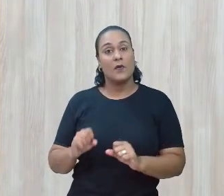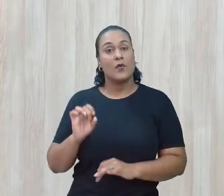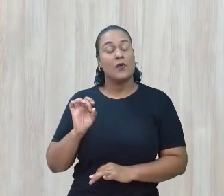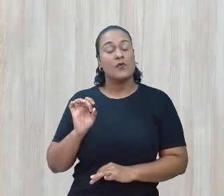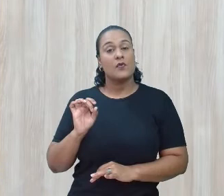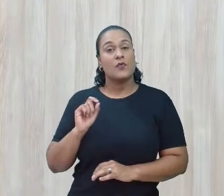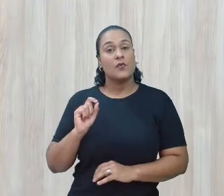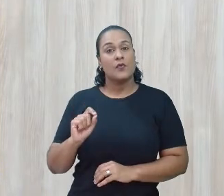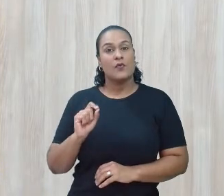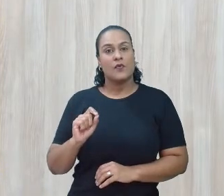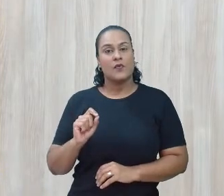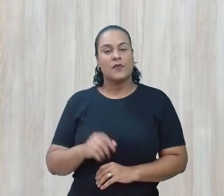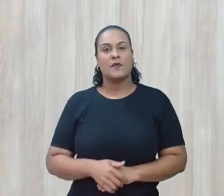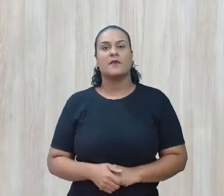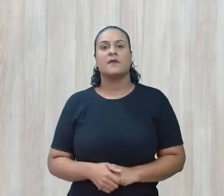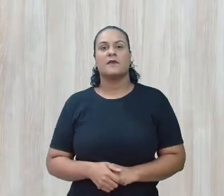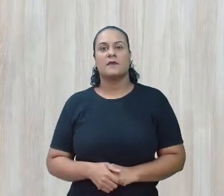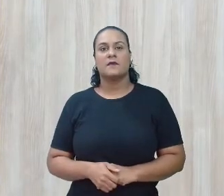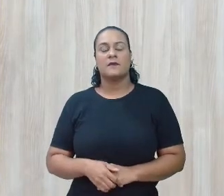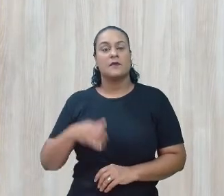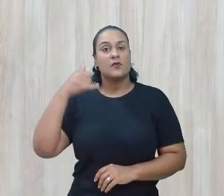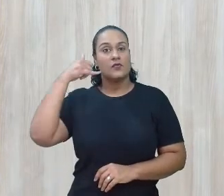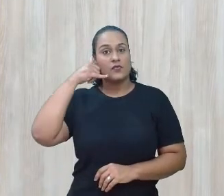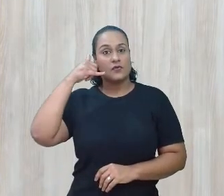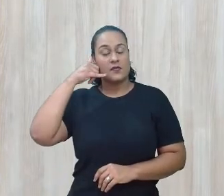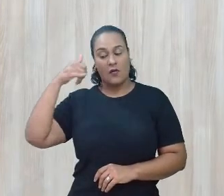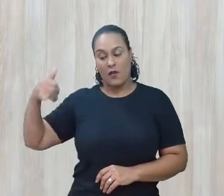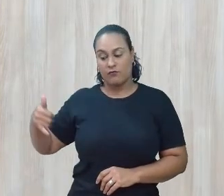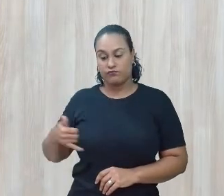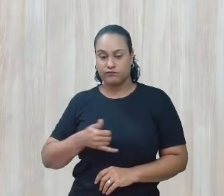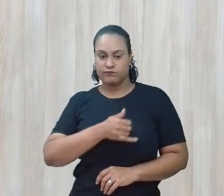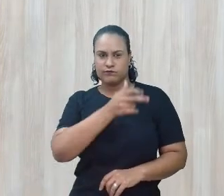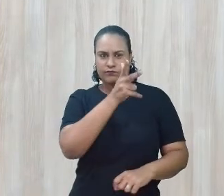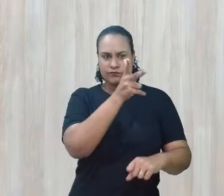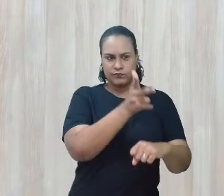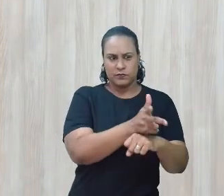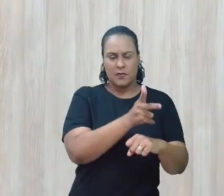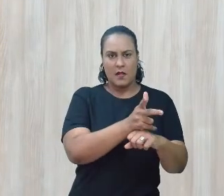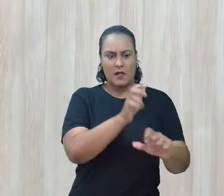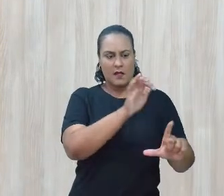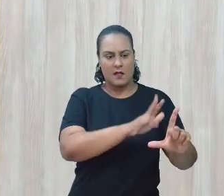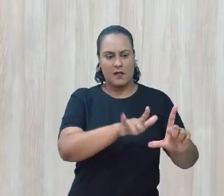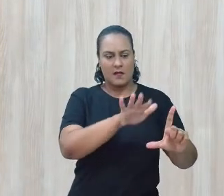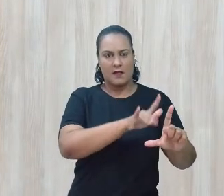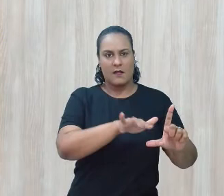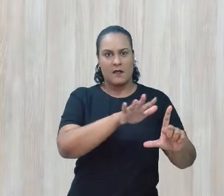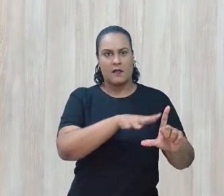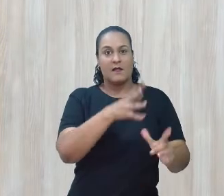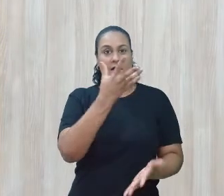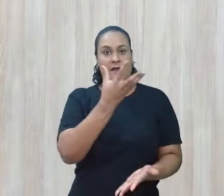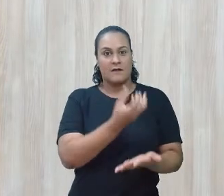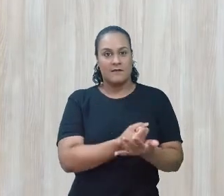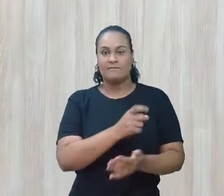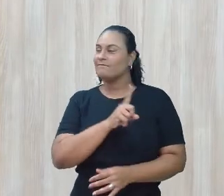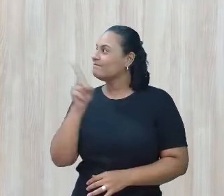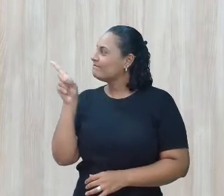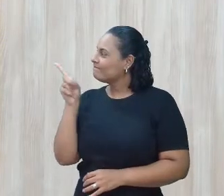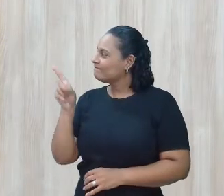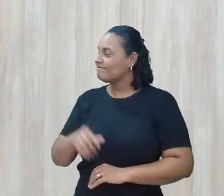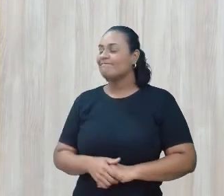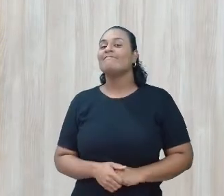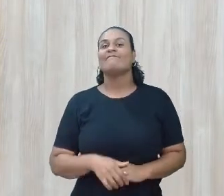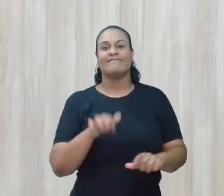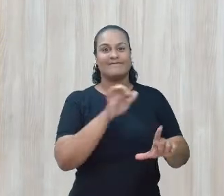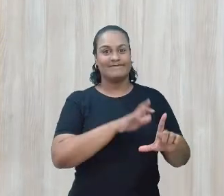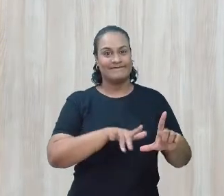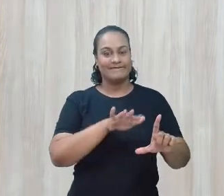quê? Apontar aqui o seu aparelho para a tela e baixar pelos QR Codes,